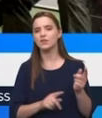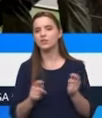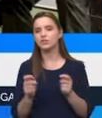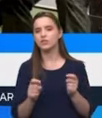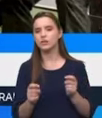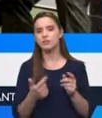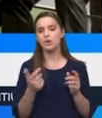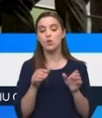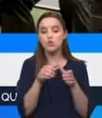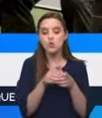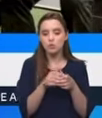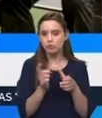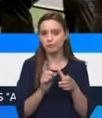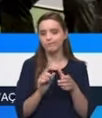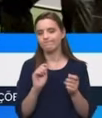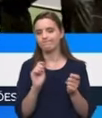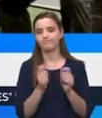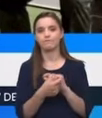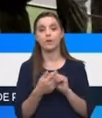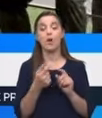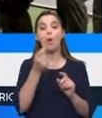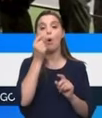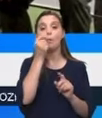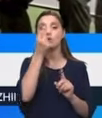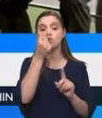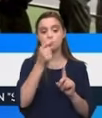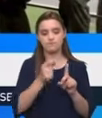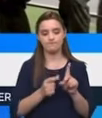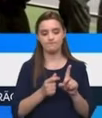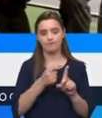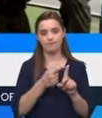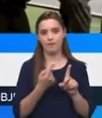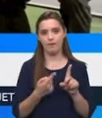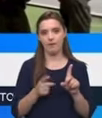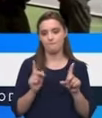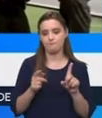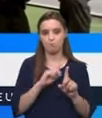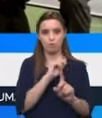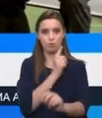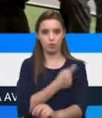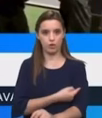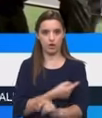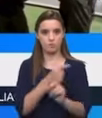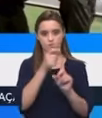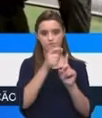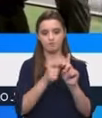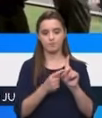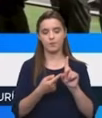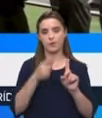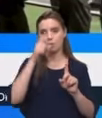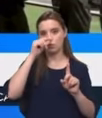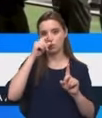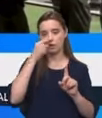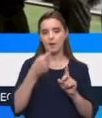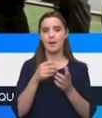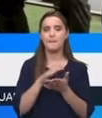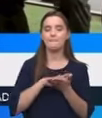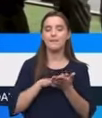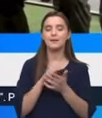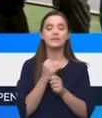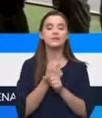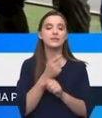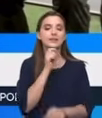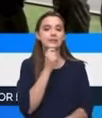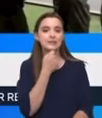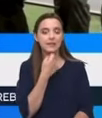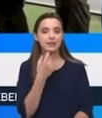desenvolvido à sombra de um homem, Putin, que supostamente terá a sua grande base de apoio nos serviços secretos ou no FSB, que é o herdeiro